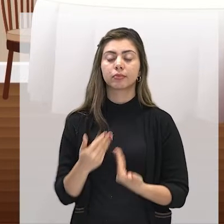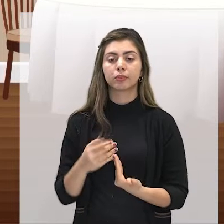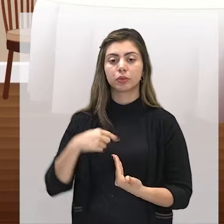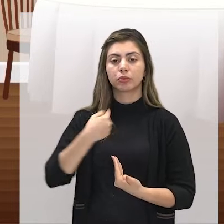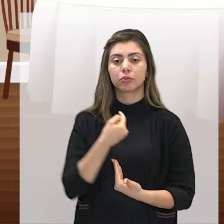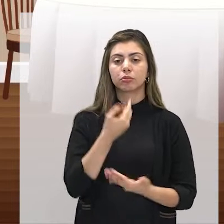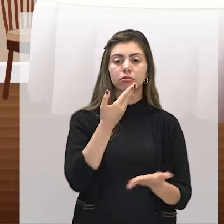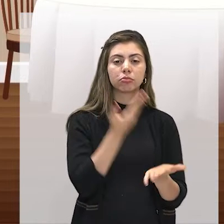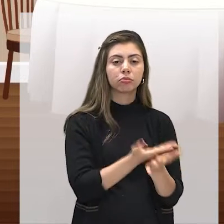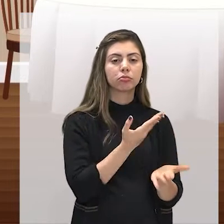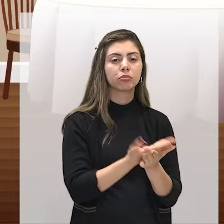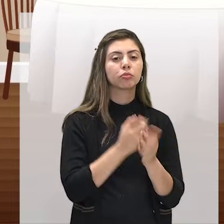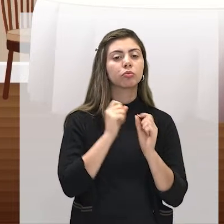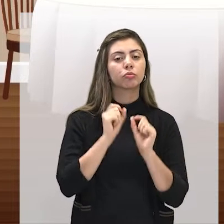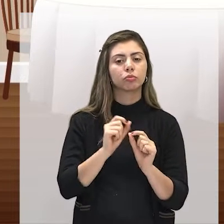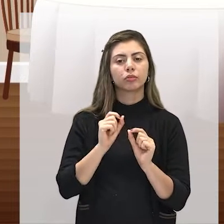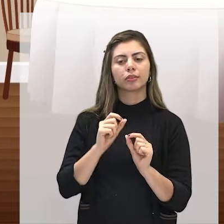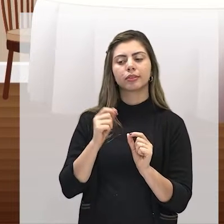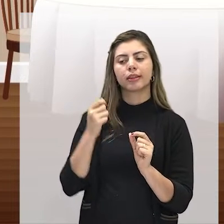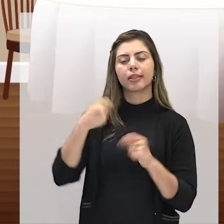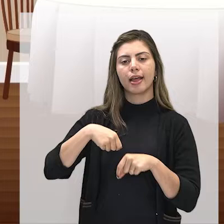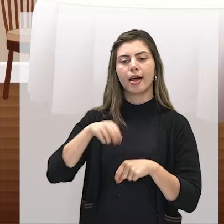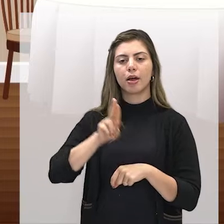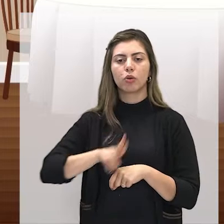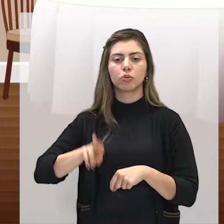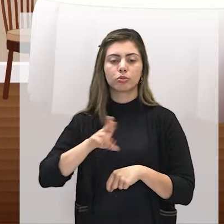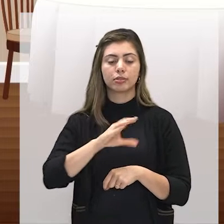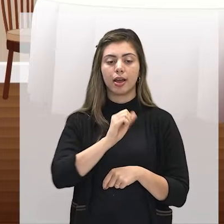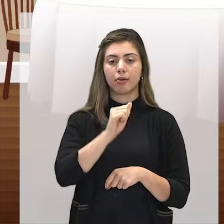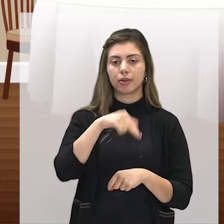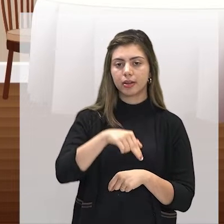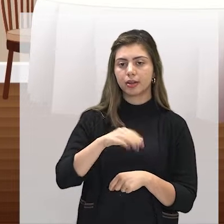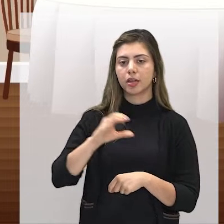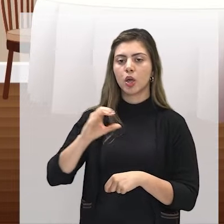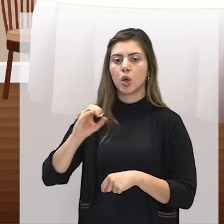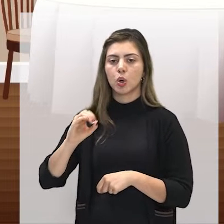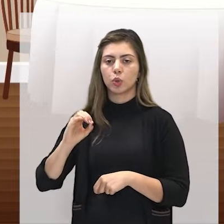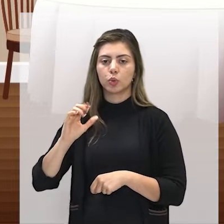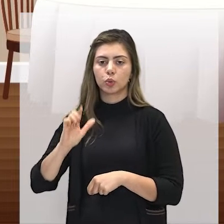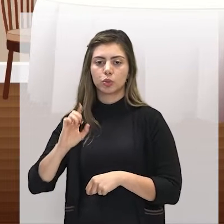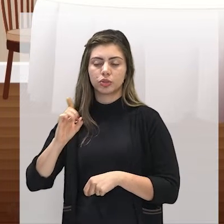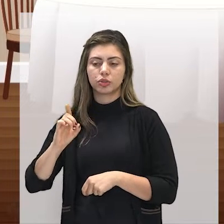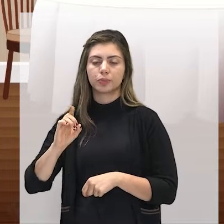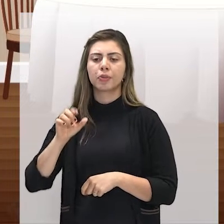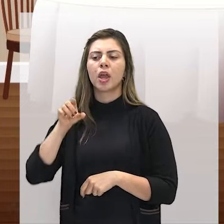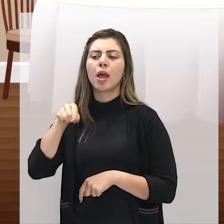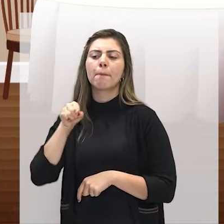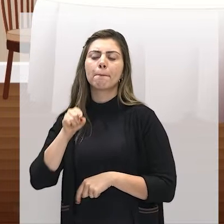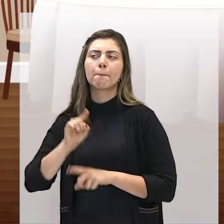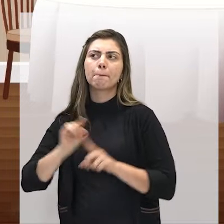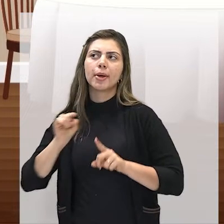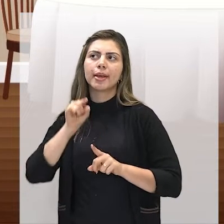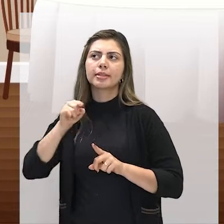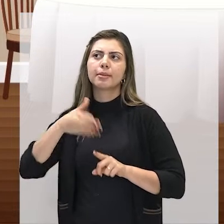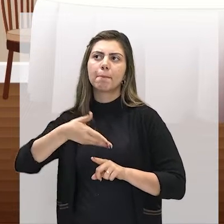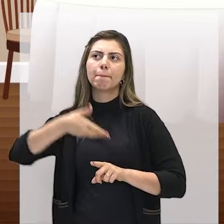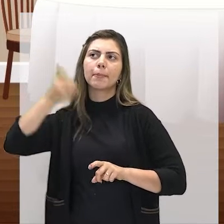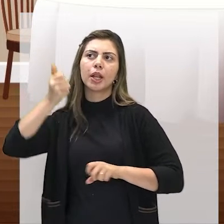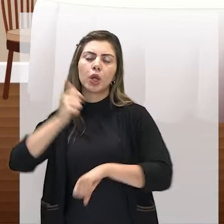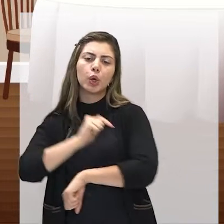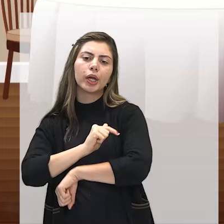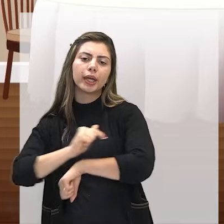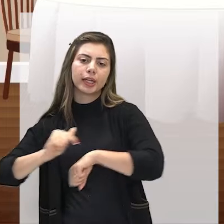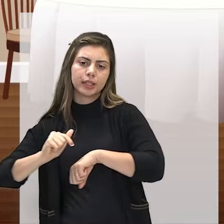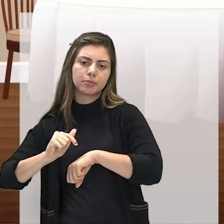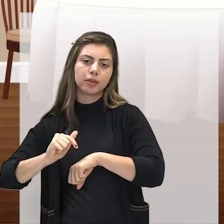vimos aqui? Tem duas formas de se utilizar, tanto can quanto could, só que o could ele é um pouco mais educado, tá certo? Eles são utilizados